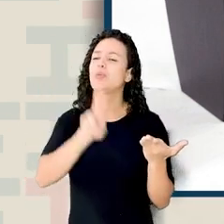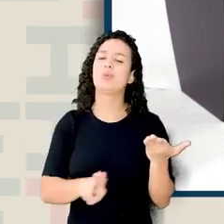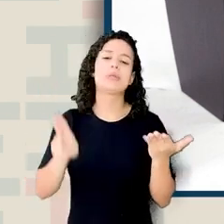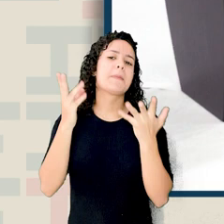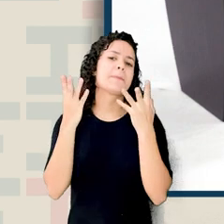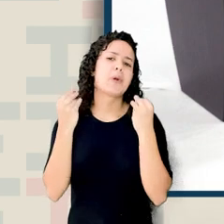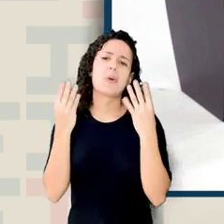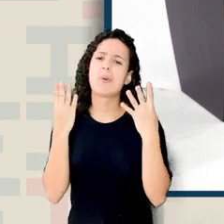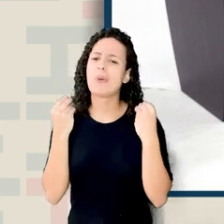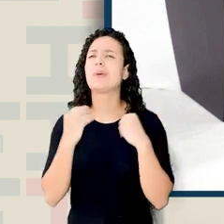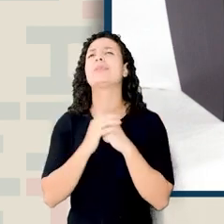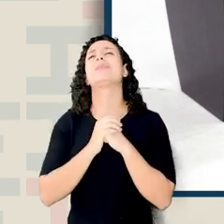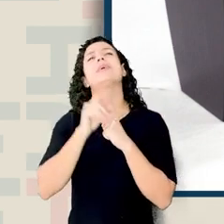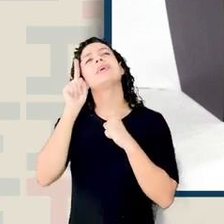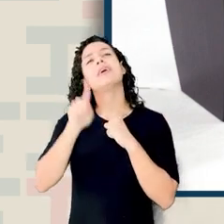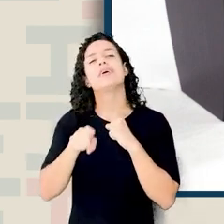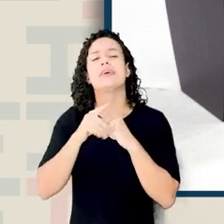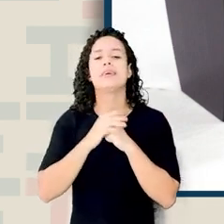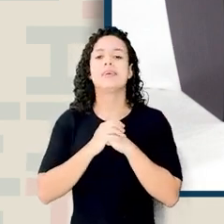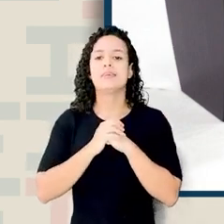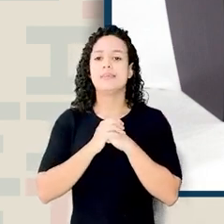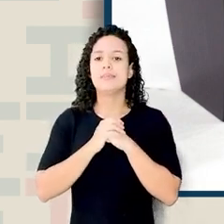muito